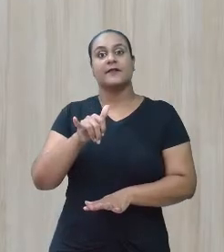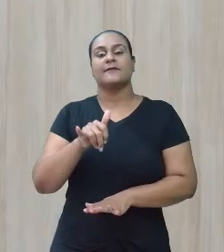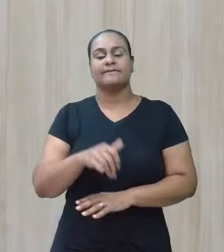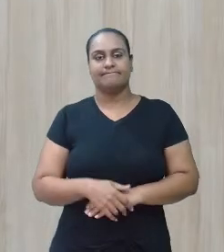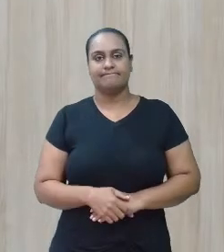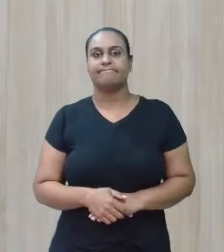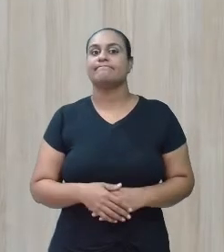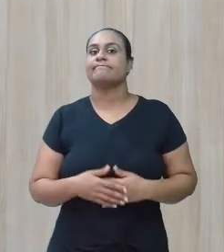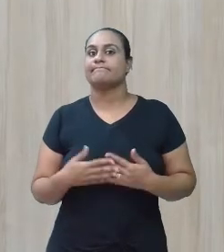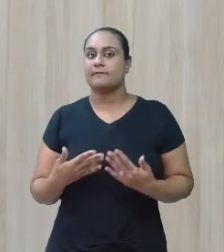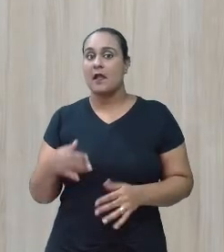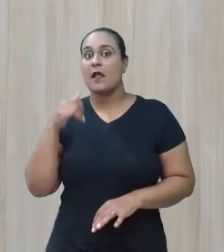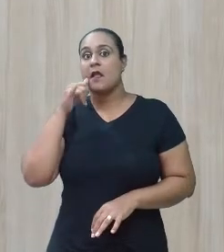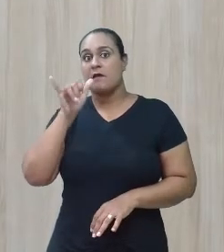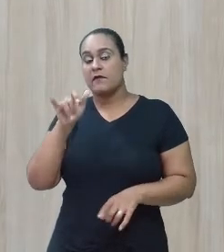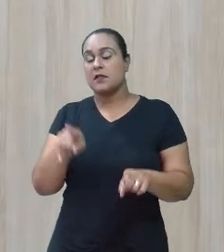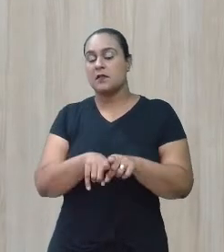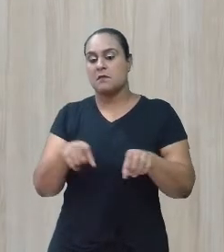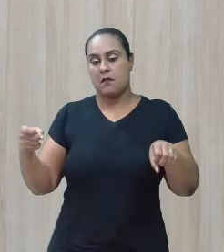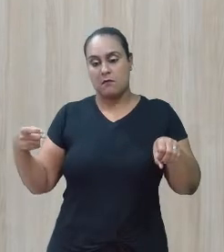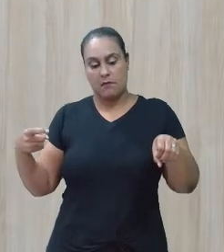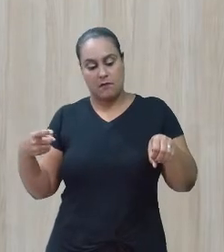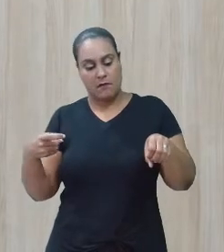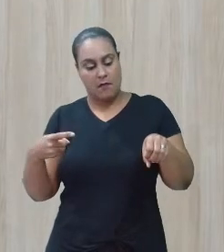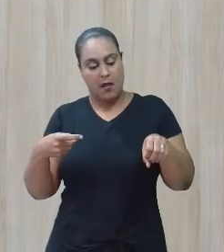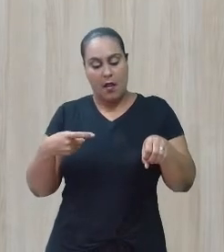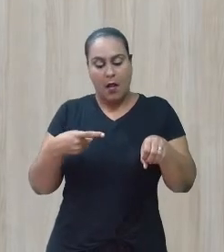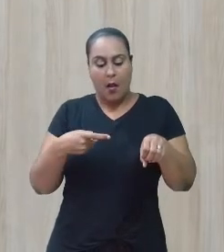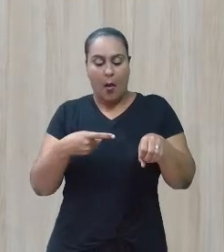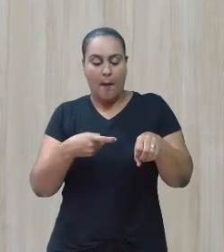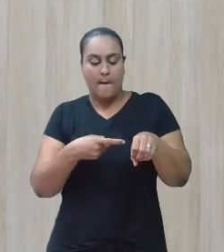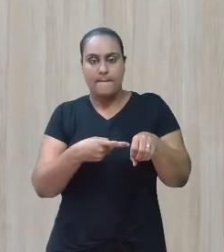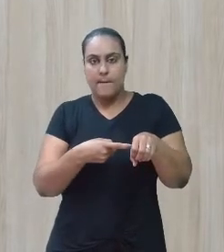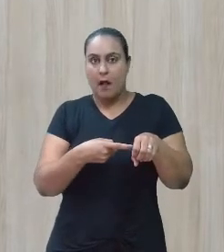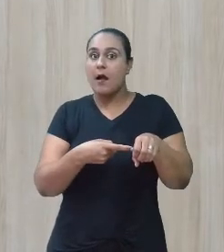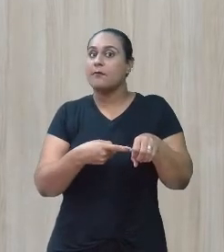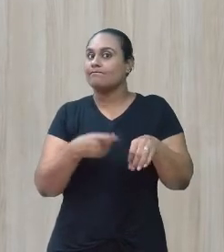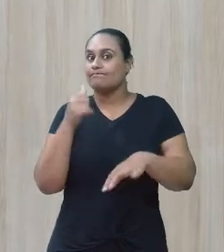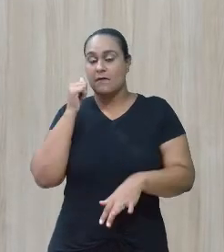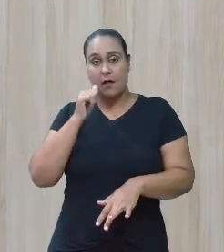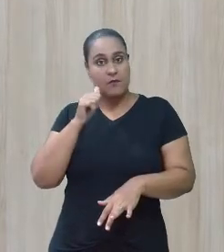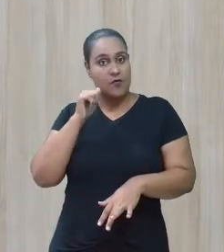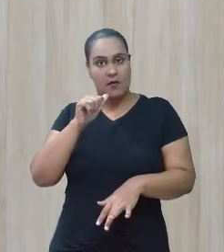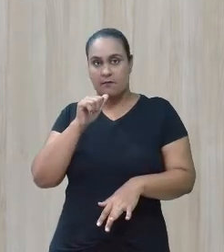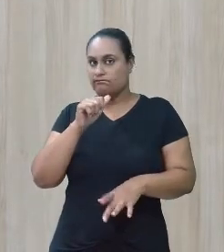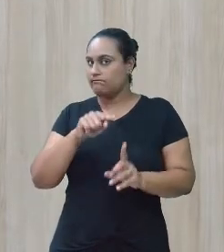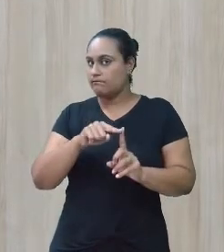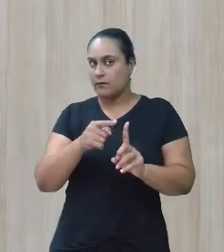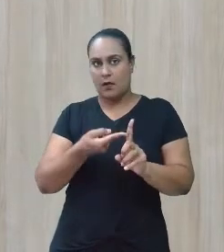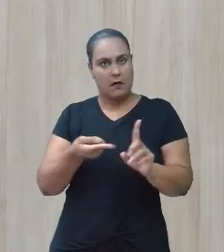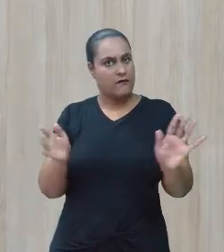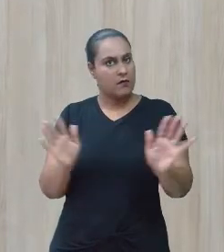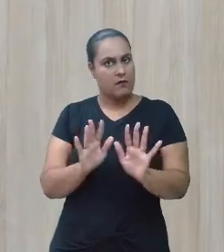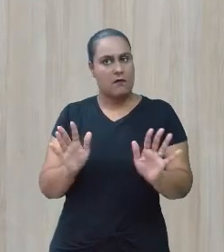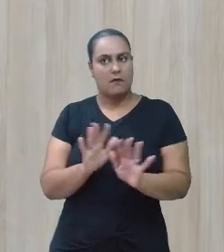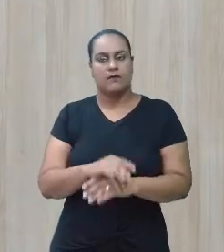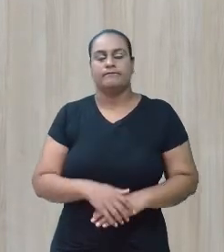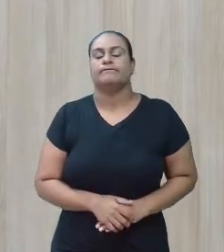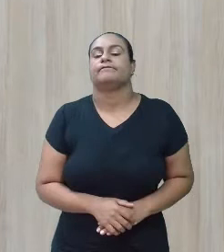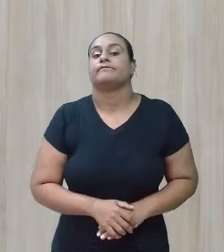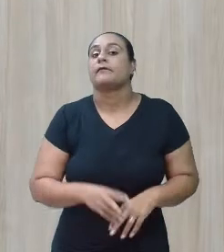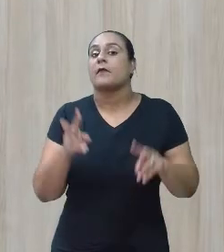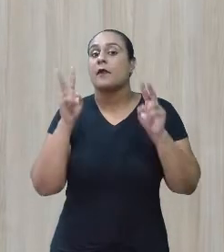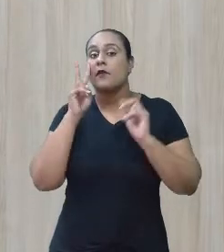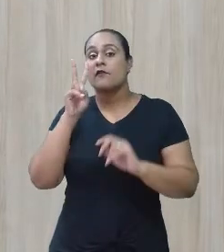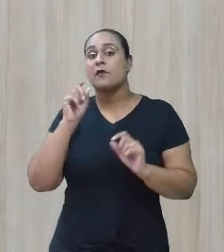também que a mulher possa ovular. Então, como evita a ovulação, a mulher não vai engravidar. E nós vimos aqui, olha,